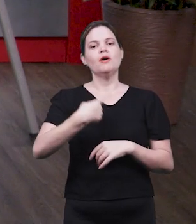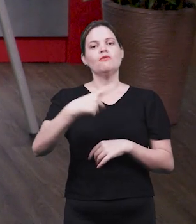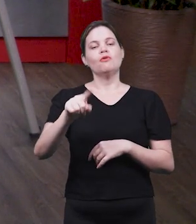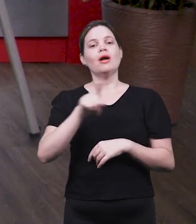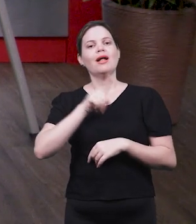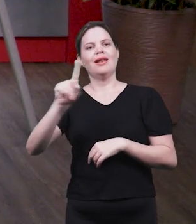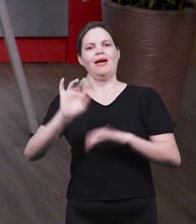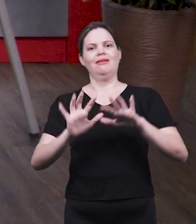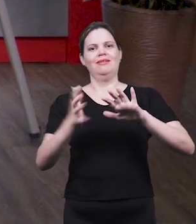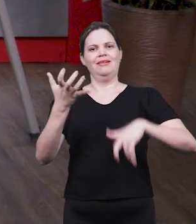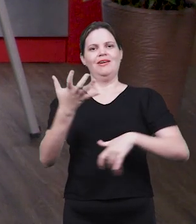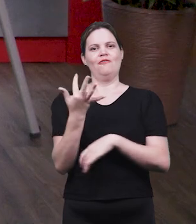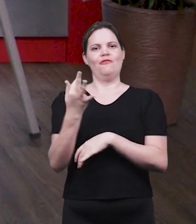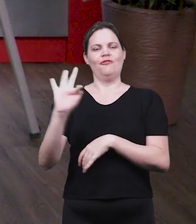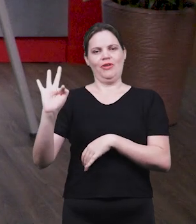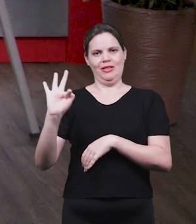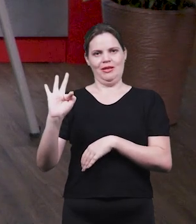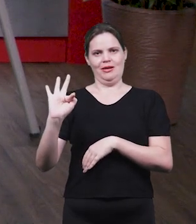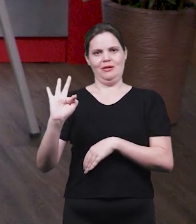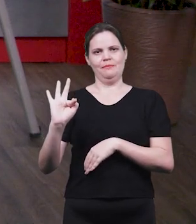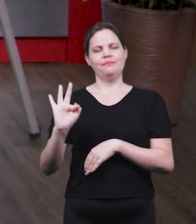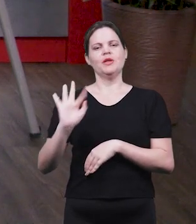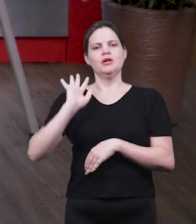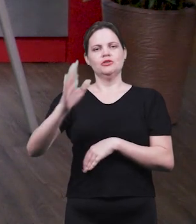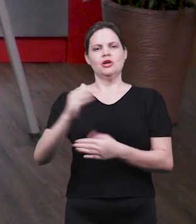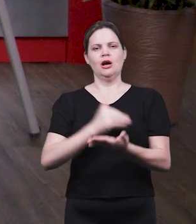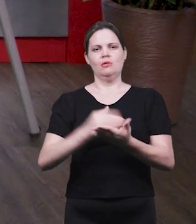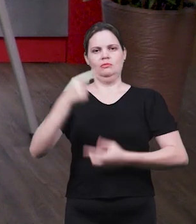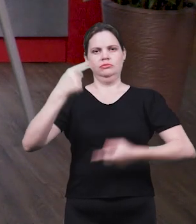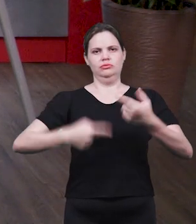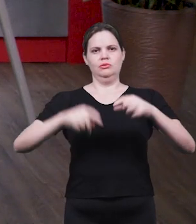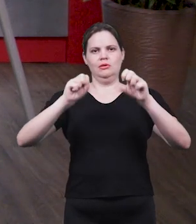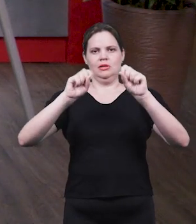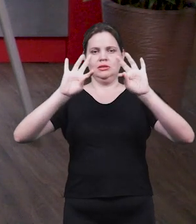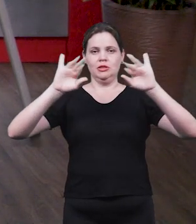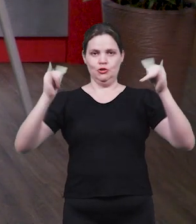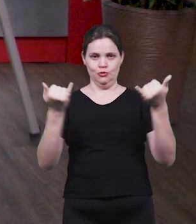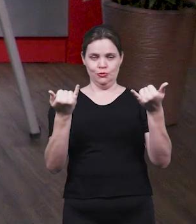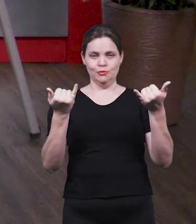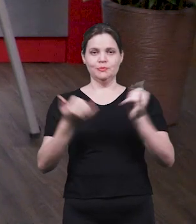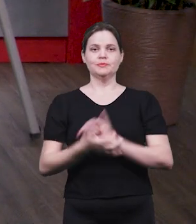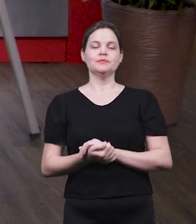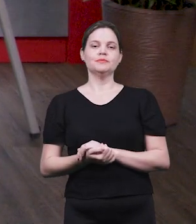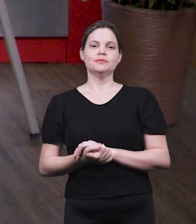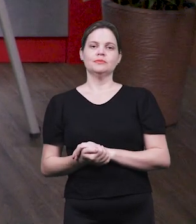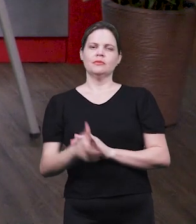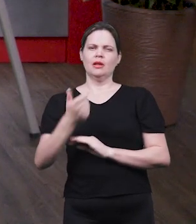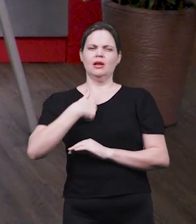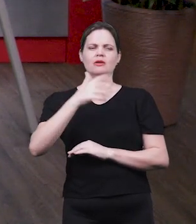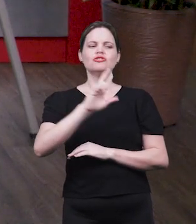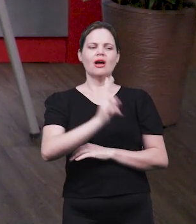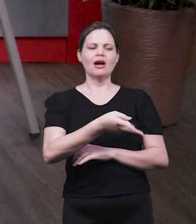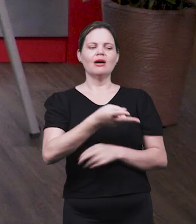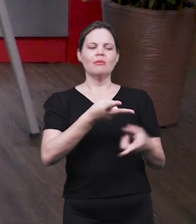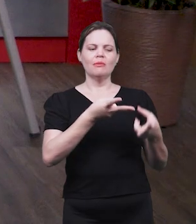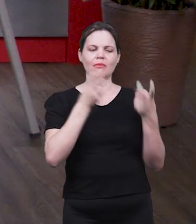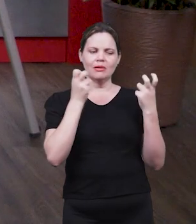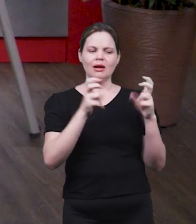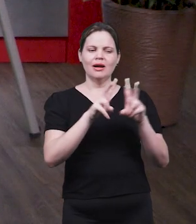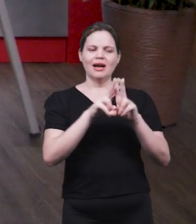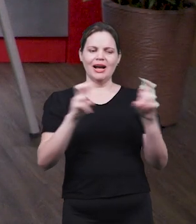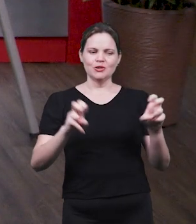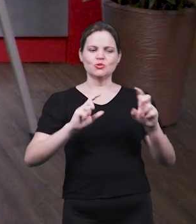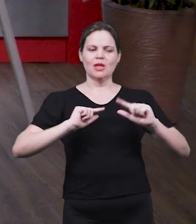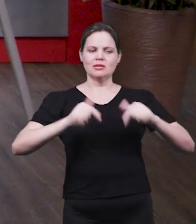essa discussão está no STJ. No STJ, né? Eu tinha ouvido falar dessa ação civil